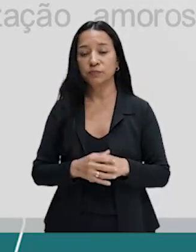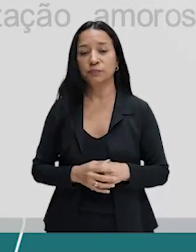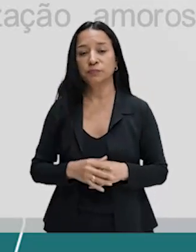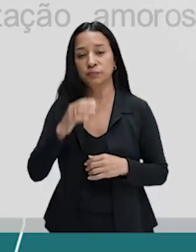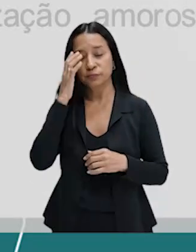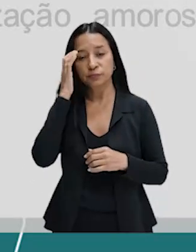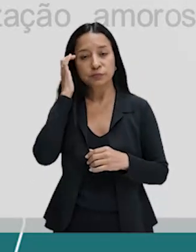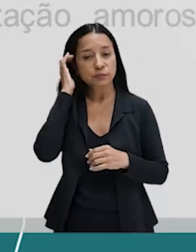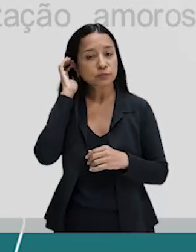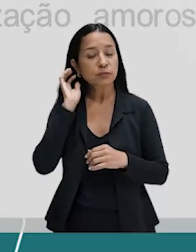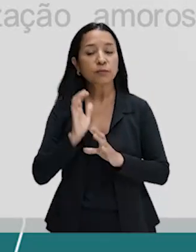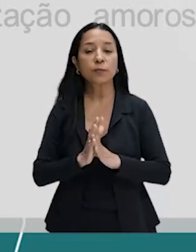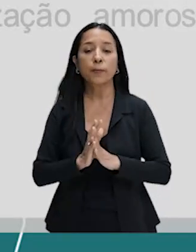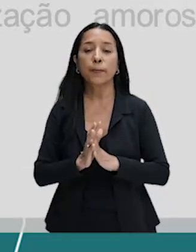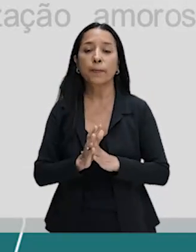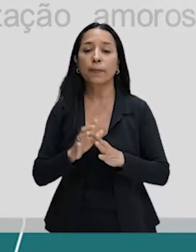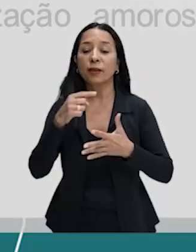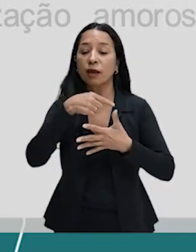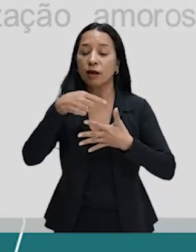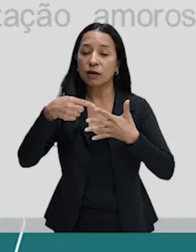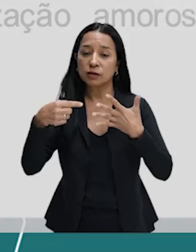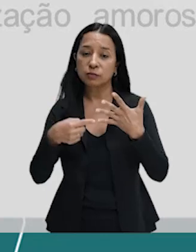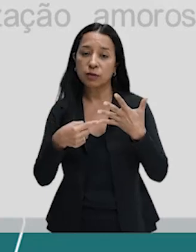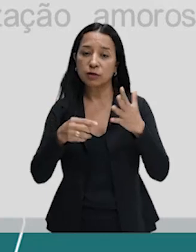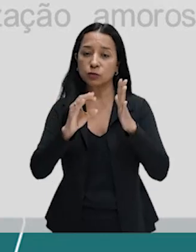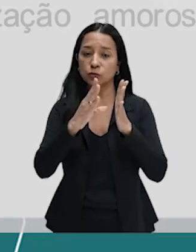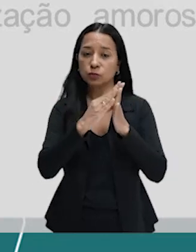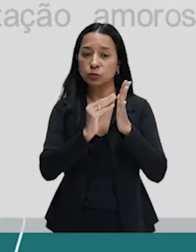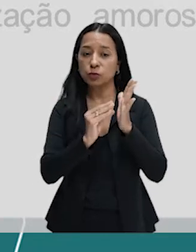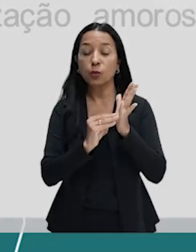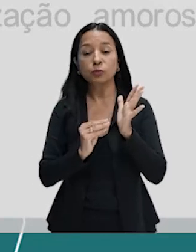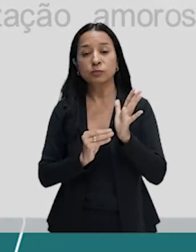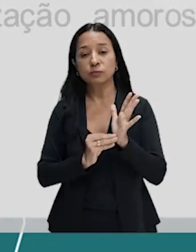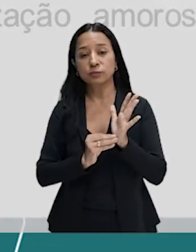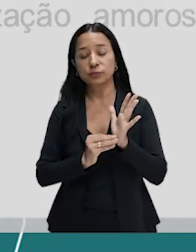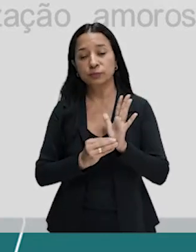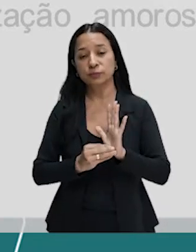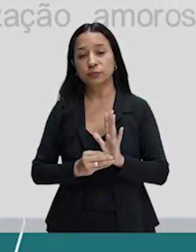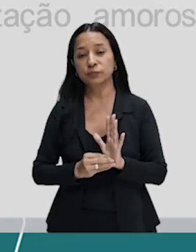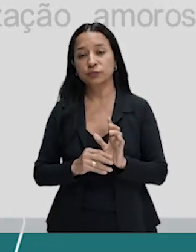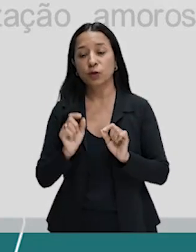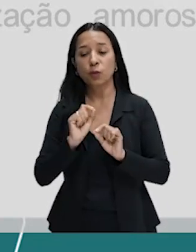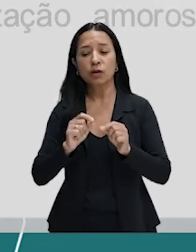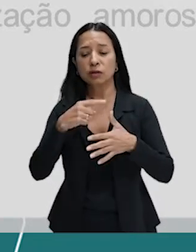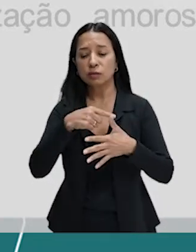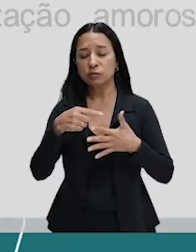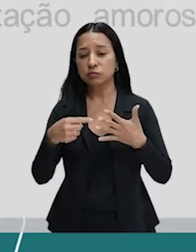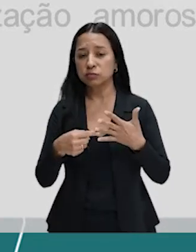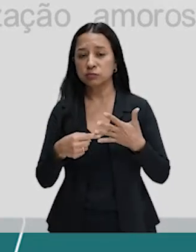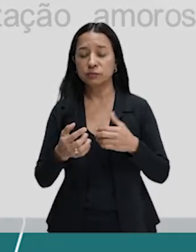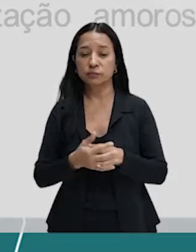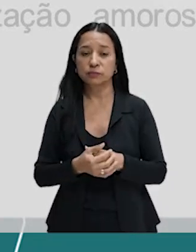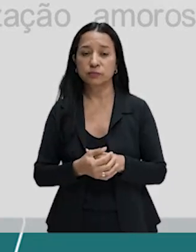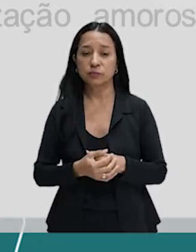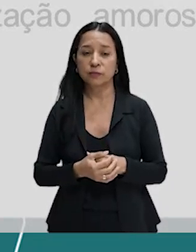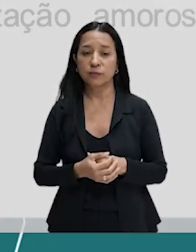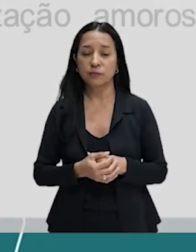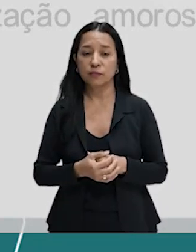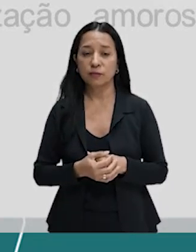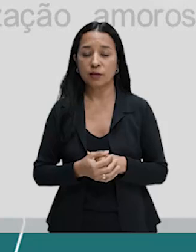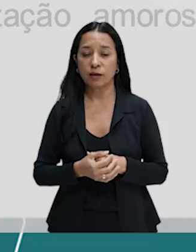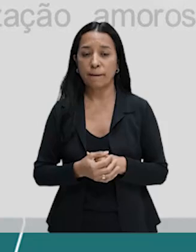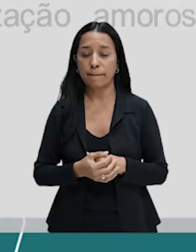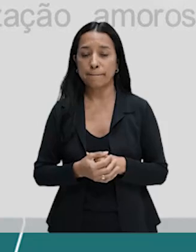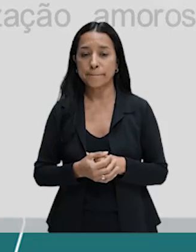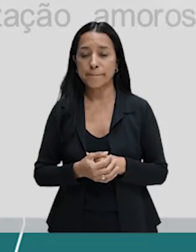Paganismo, aí a gente pula para a questão do divino, mas o divino não Deus, aquele Deus da Idade